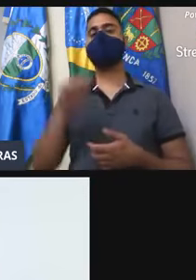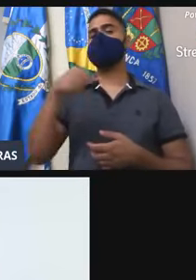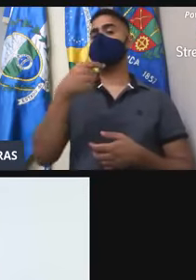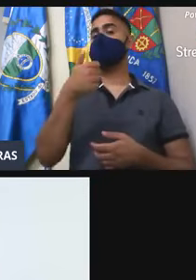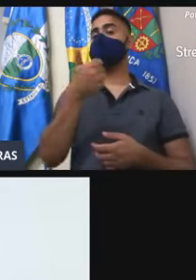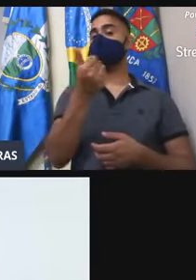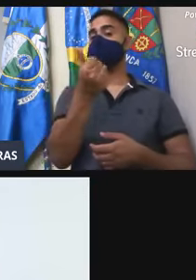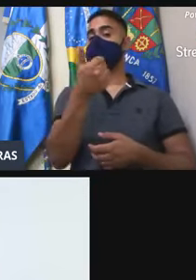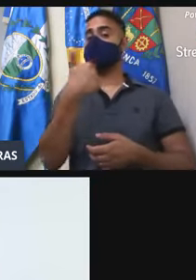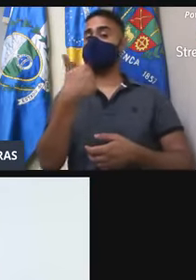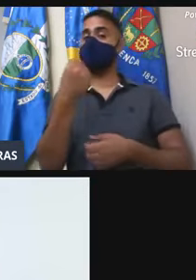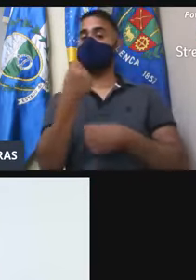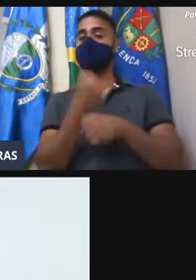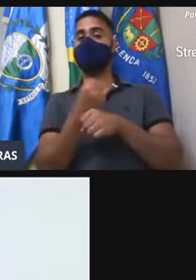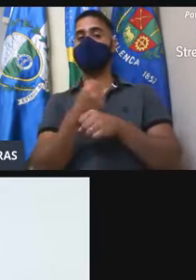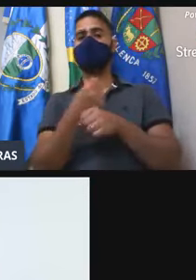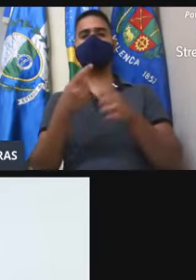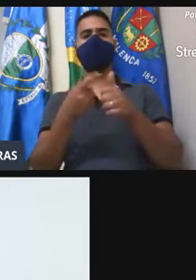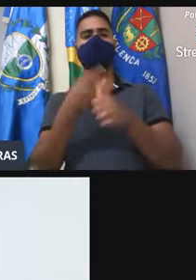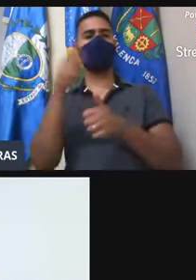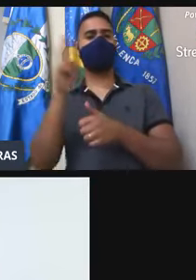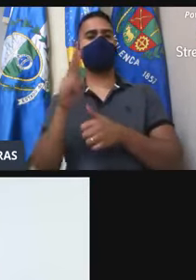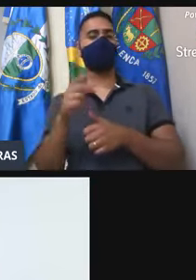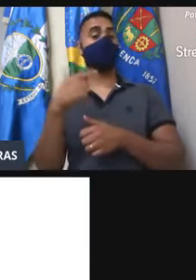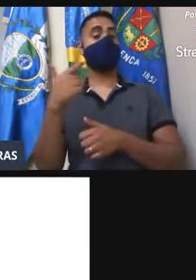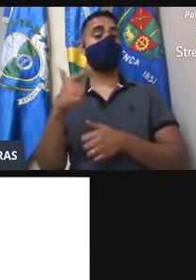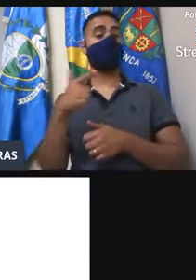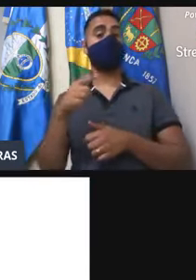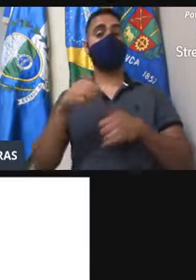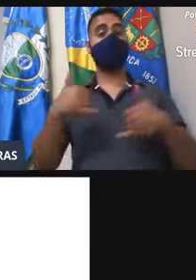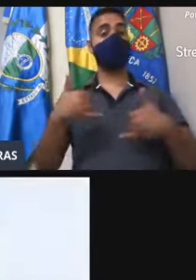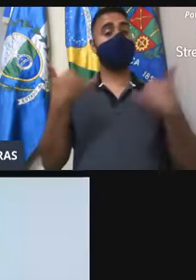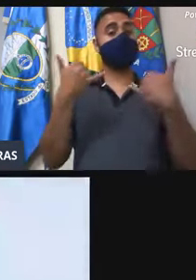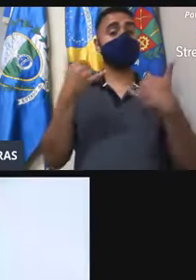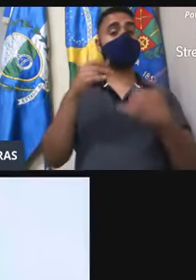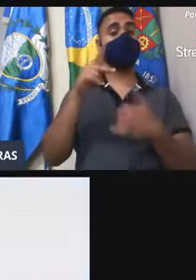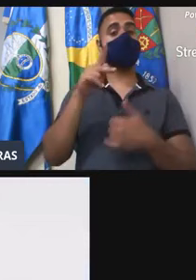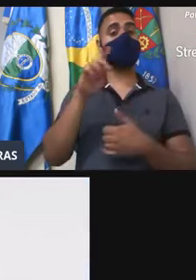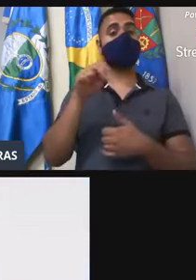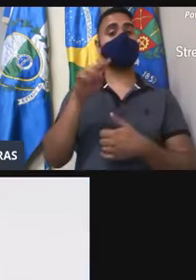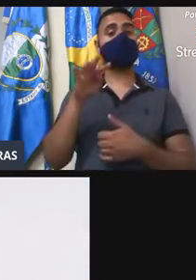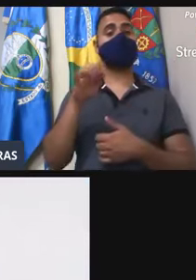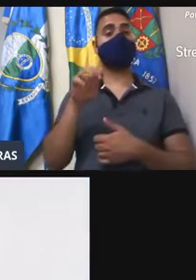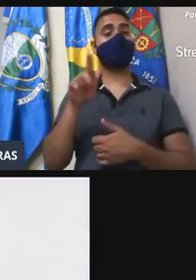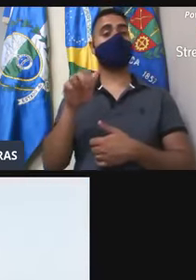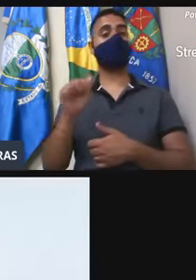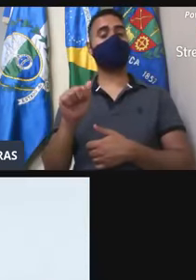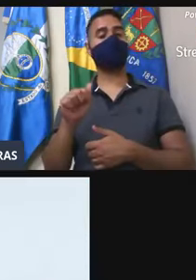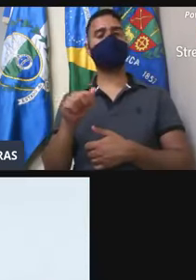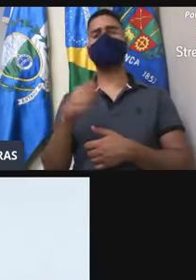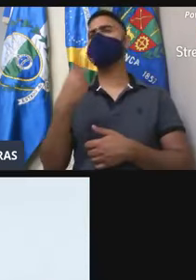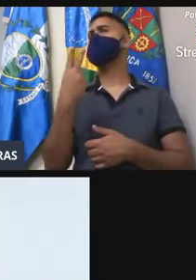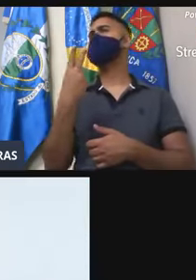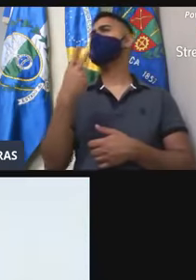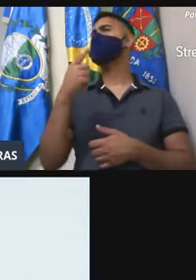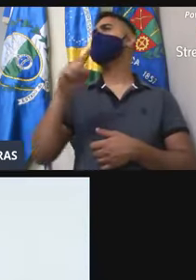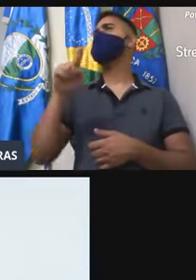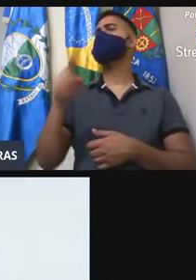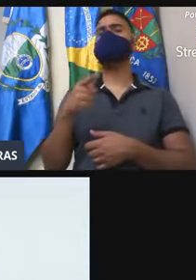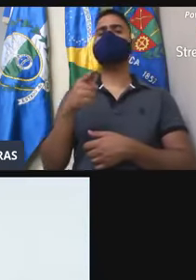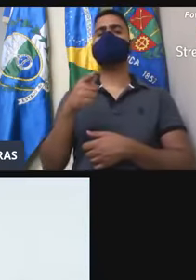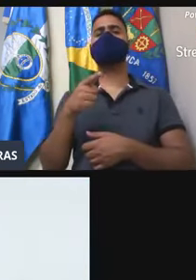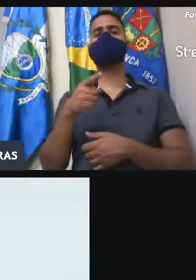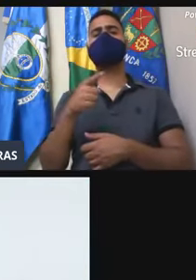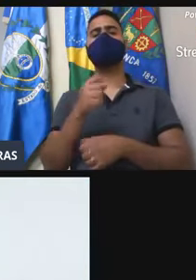161 anos, foi a primeira vez que não teve festa em Pentanha. Depois de, não sei, 2000 anos, se eu não me engano, não sei quando, Semana